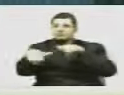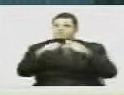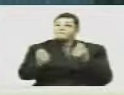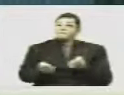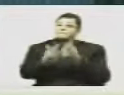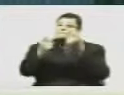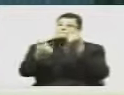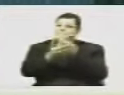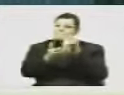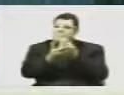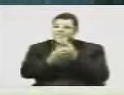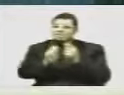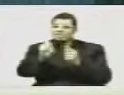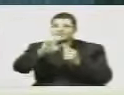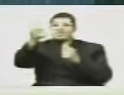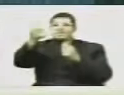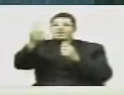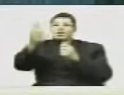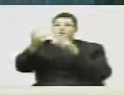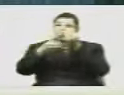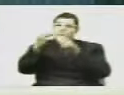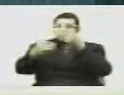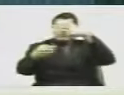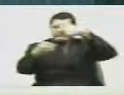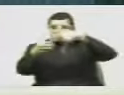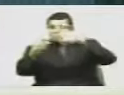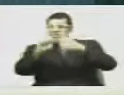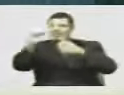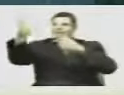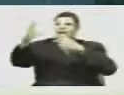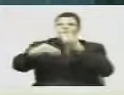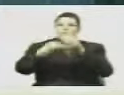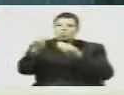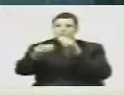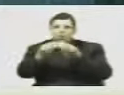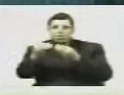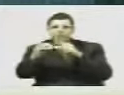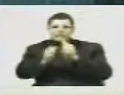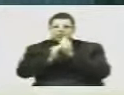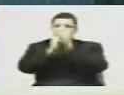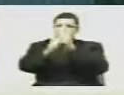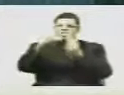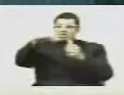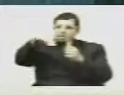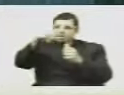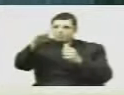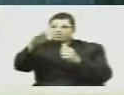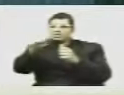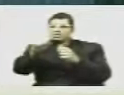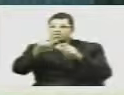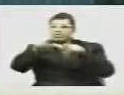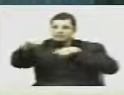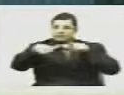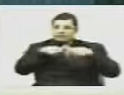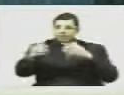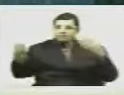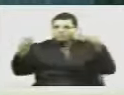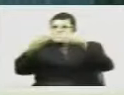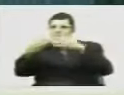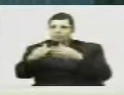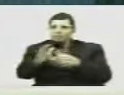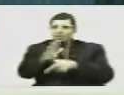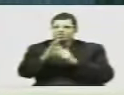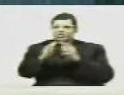de reajuste da alíquota do ICMS sobre combustível, acompanhado da medida decorrente do fim da